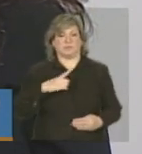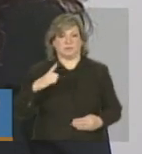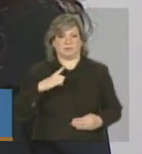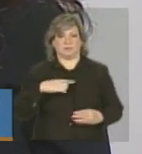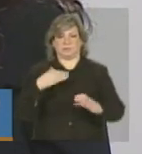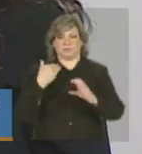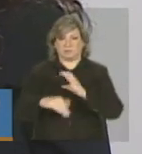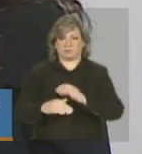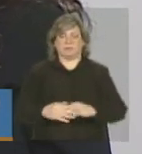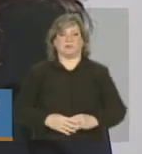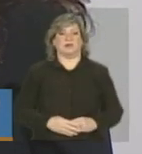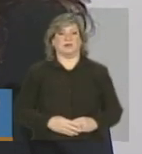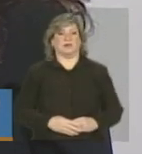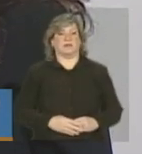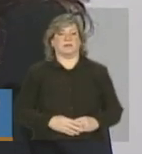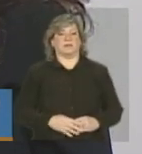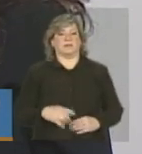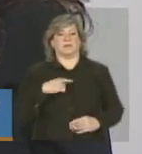http://aplicacoes.mds.gov.br/sa-web